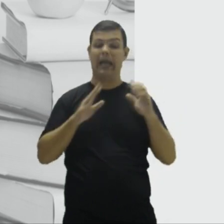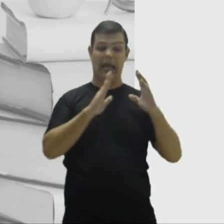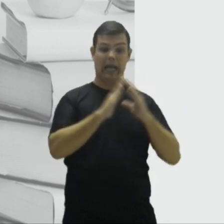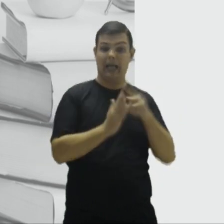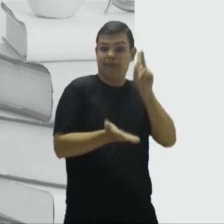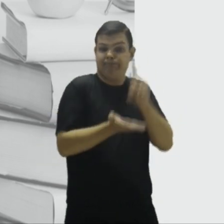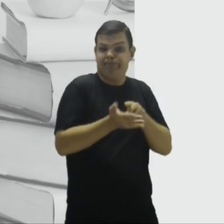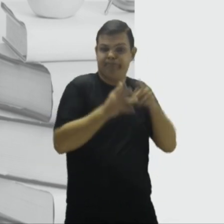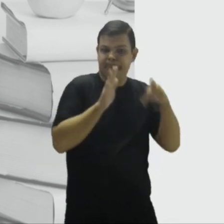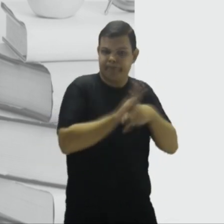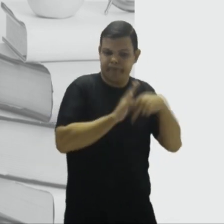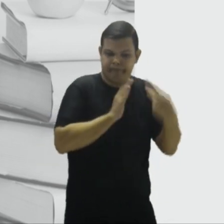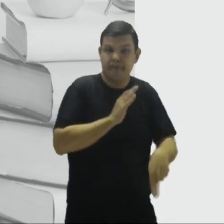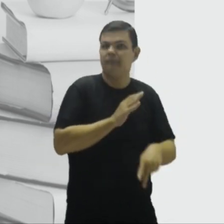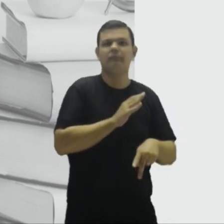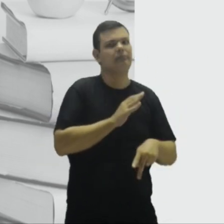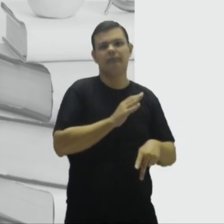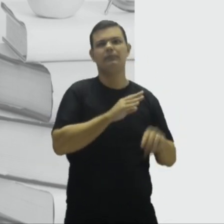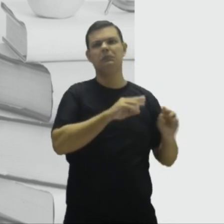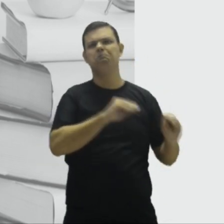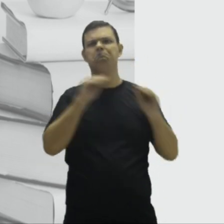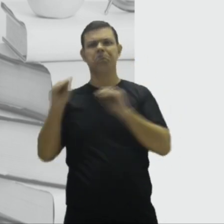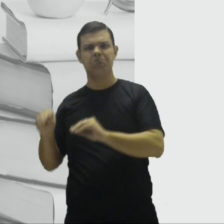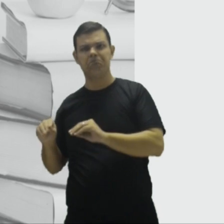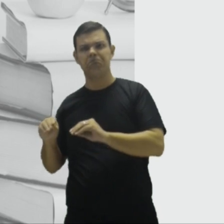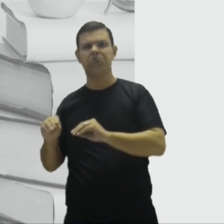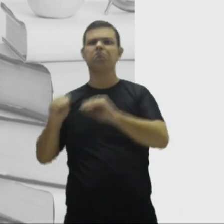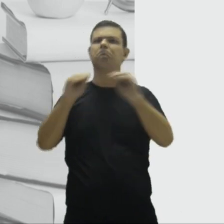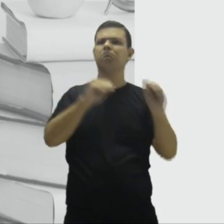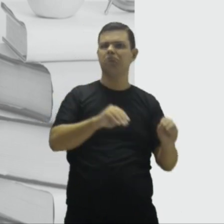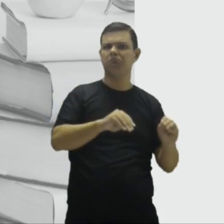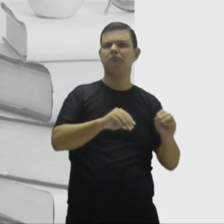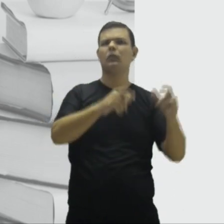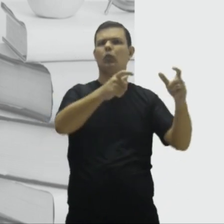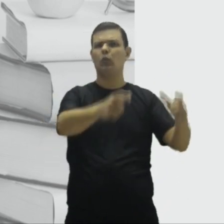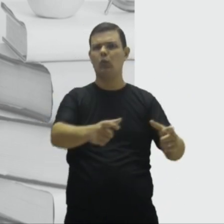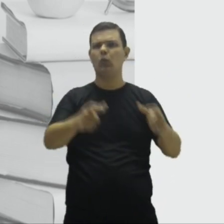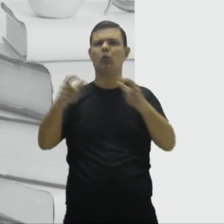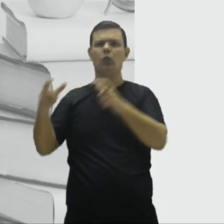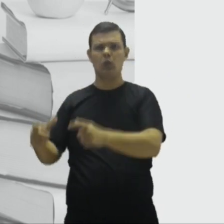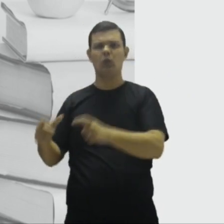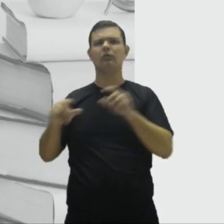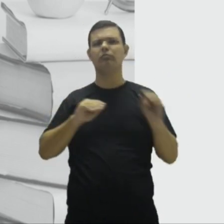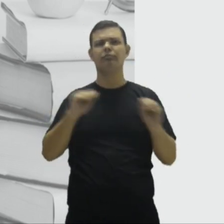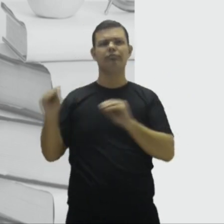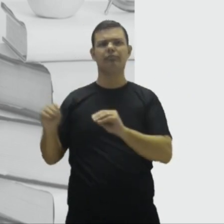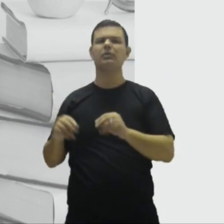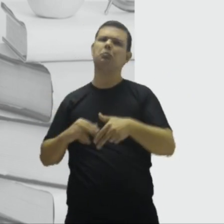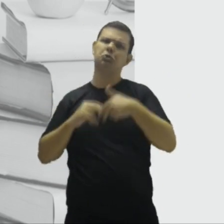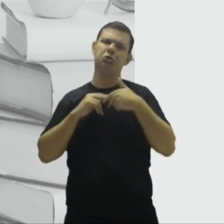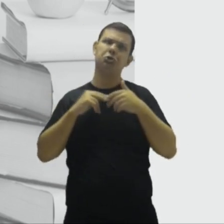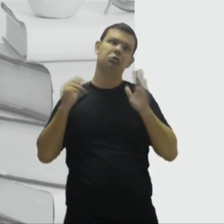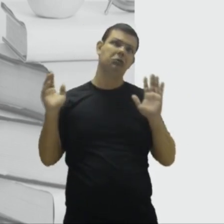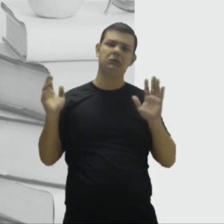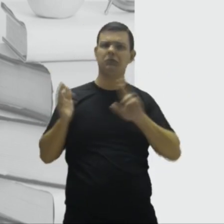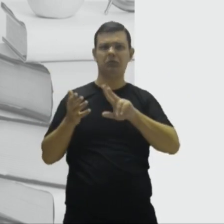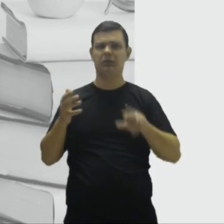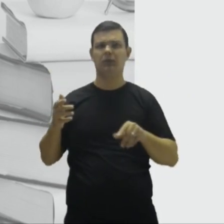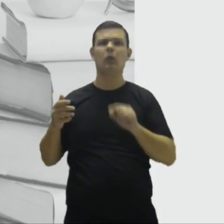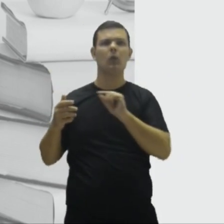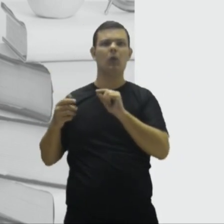habitação fixa, tá? Eles mudam de lugar, sempre de um lugar para o outro, e têm os seus motivos. Quais são os seus